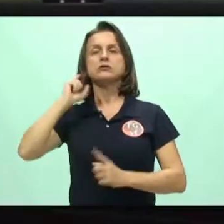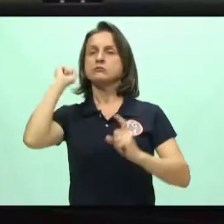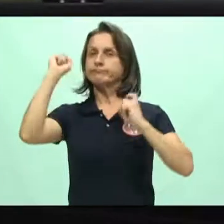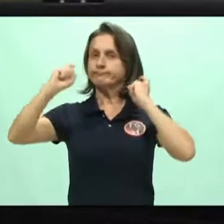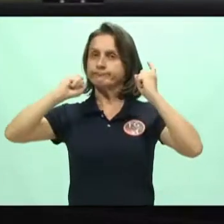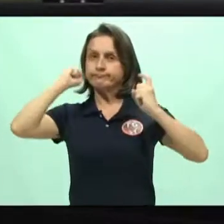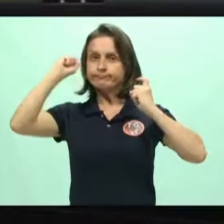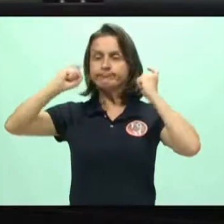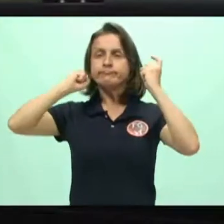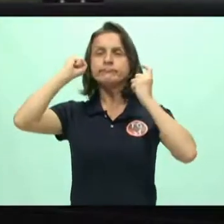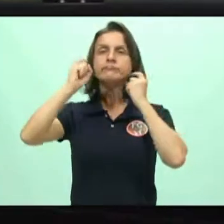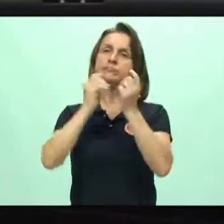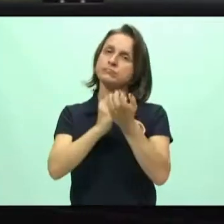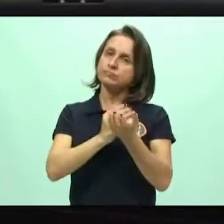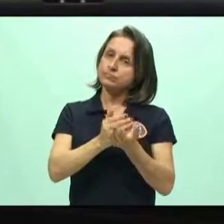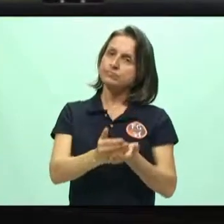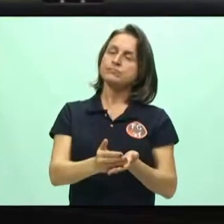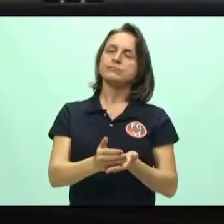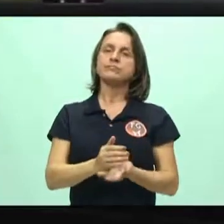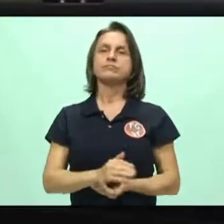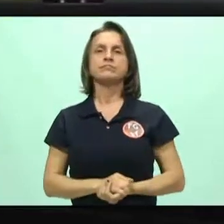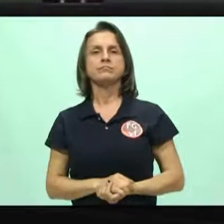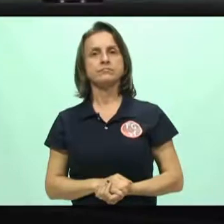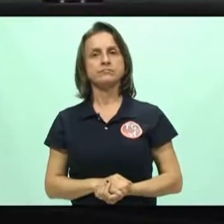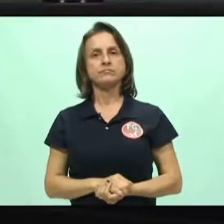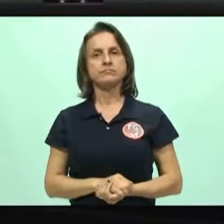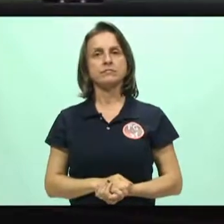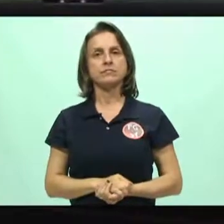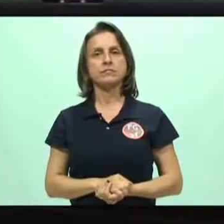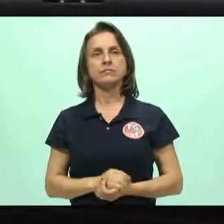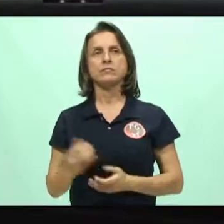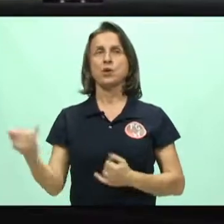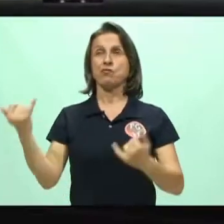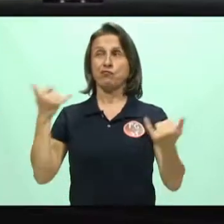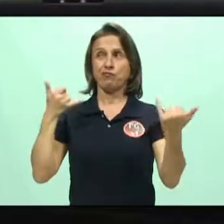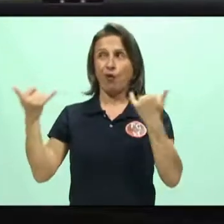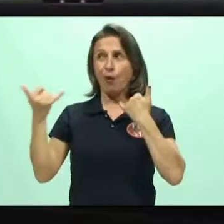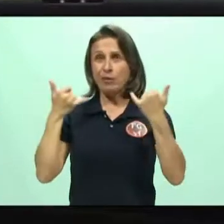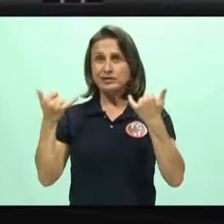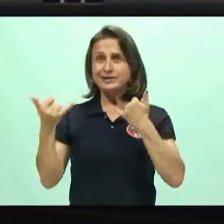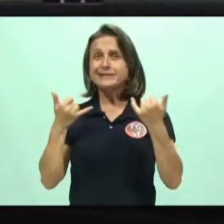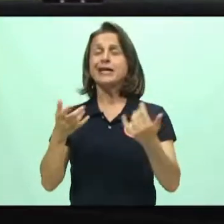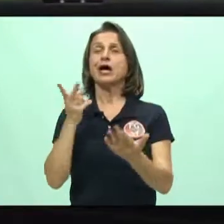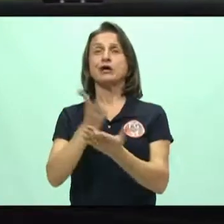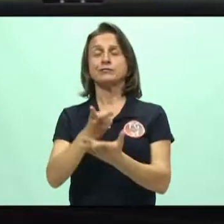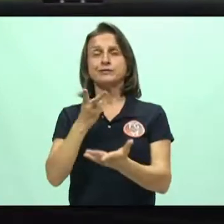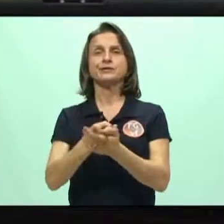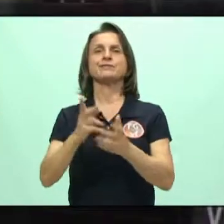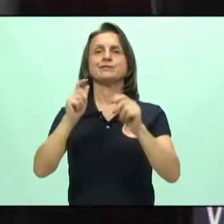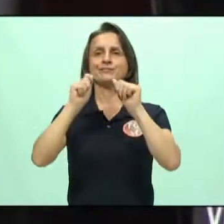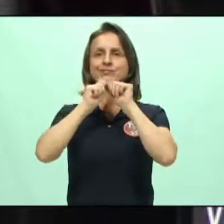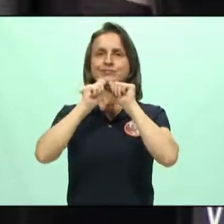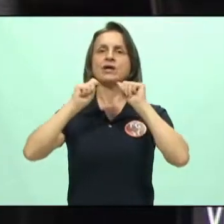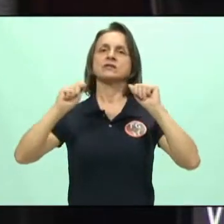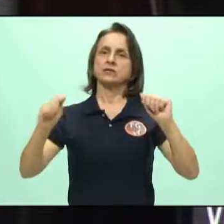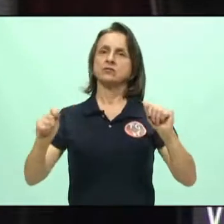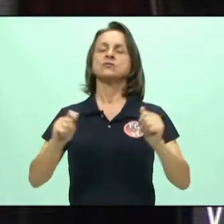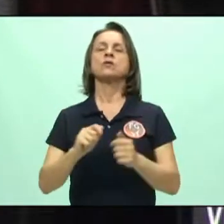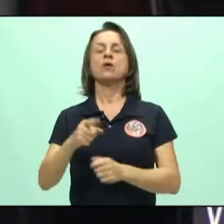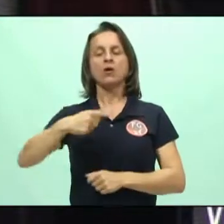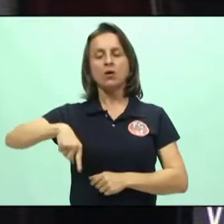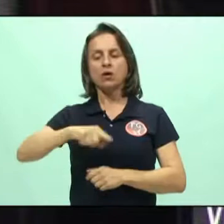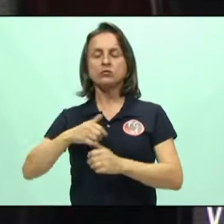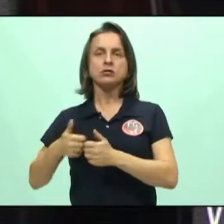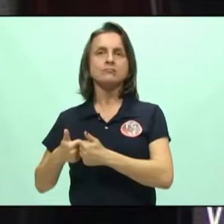preocupado no início a gente as informações que nós chegavam sempre através da sua Assessoria né a gente acompanhou